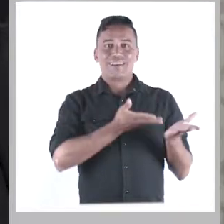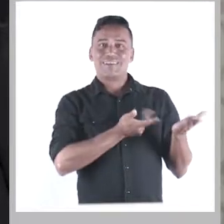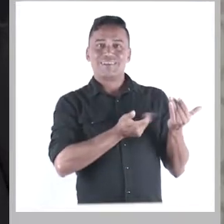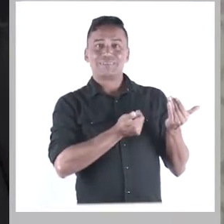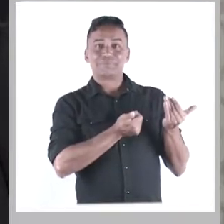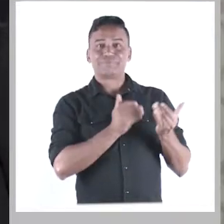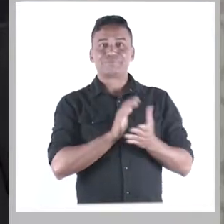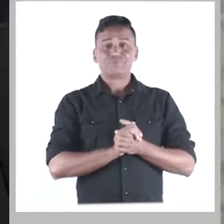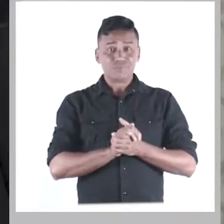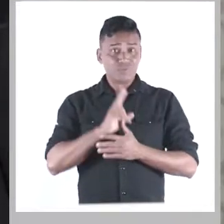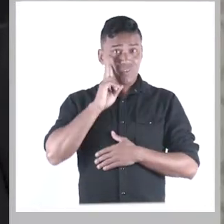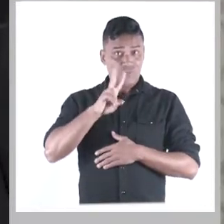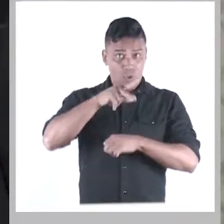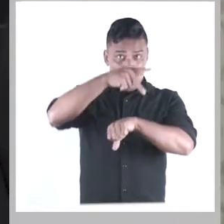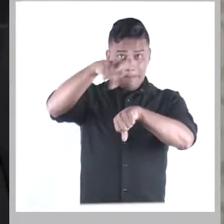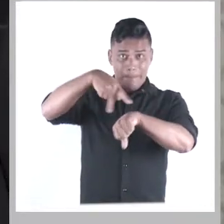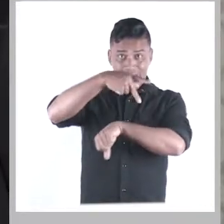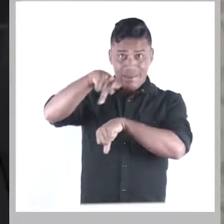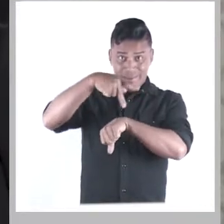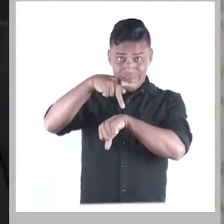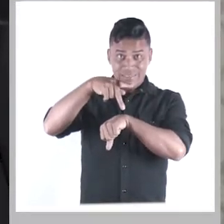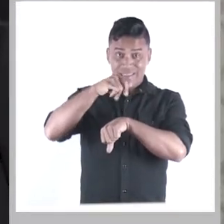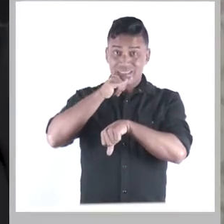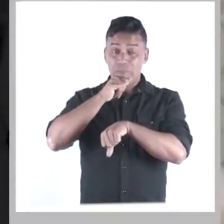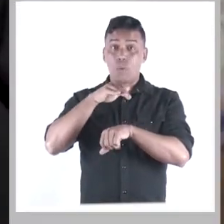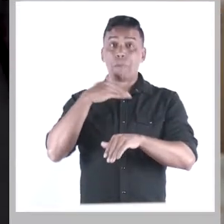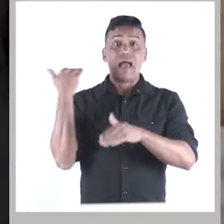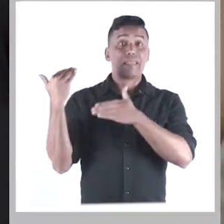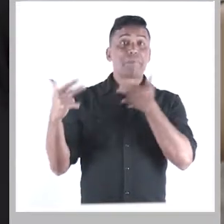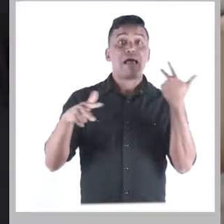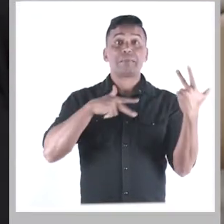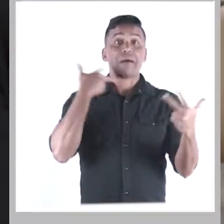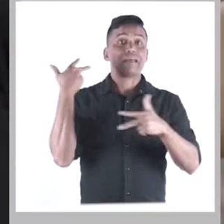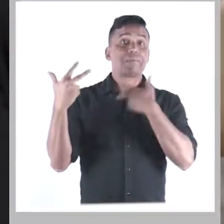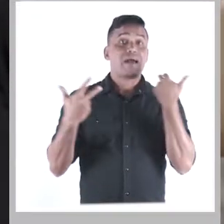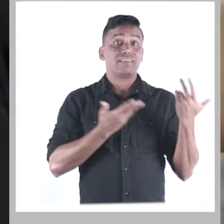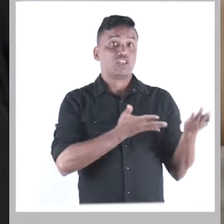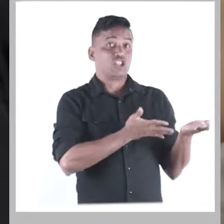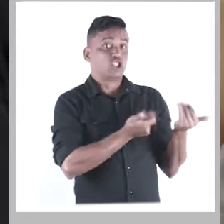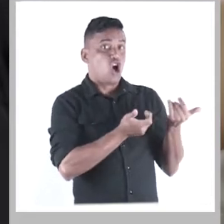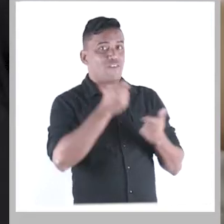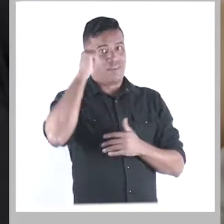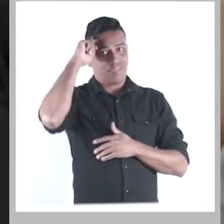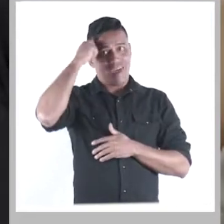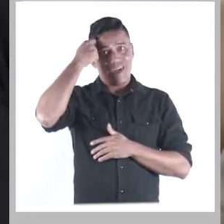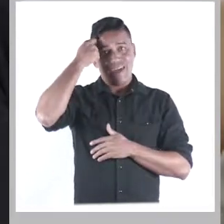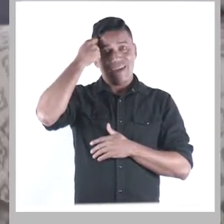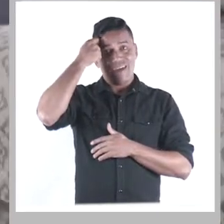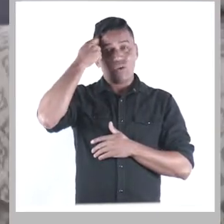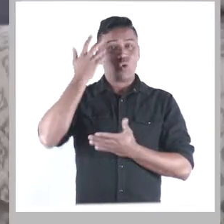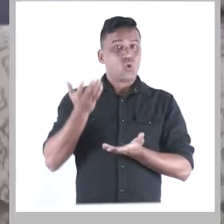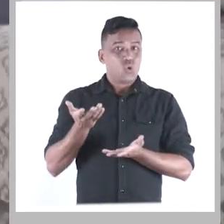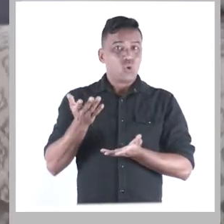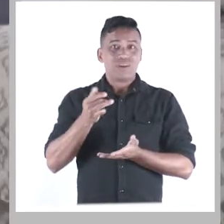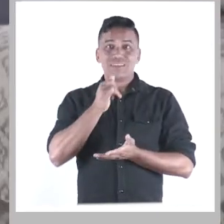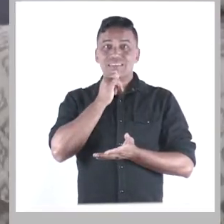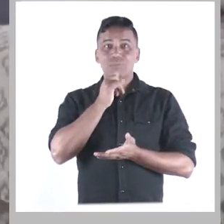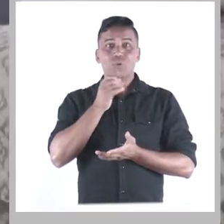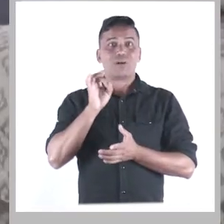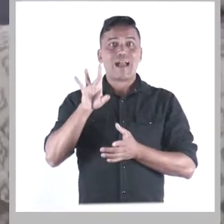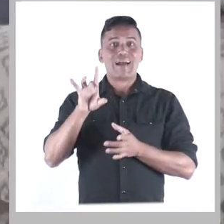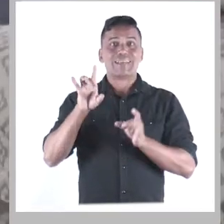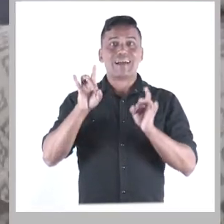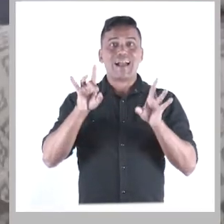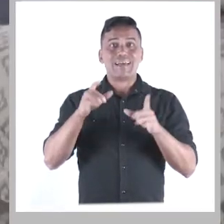Andrade, maravilhosa. E eu fico pensando que se o país, ao invés de exterminar a juventude negra, como faz, né? Onde